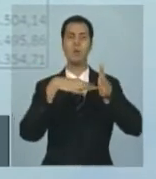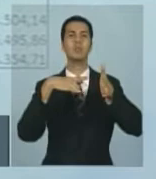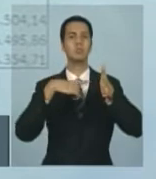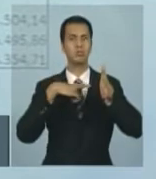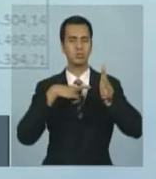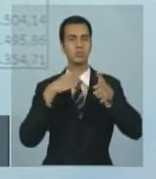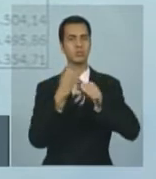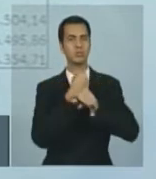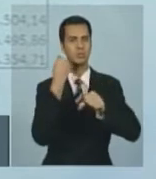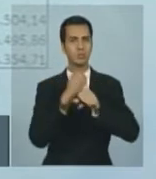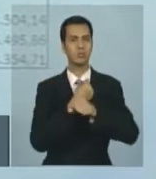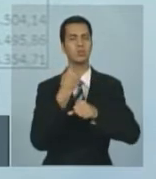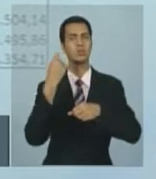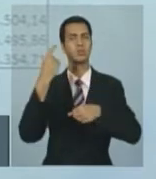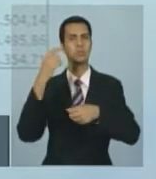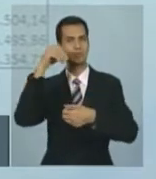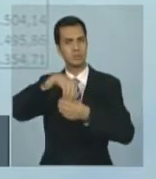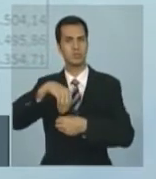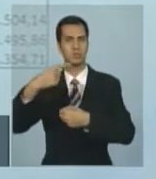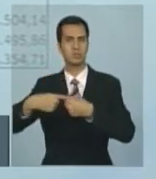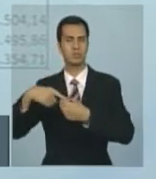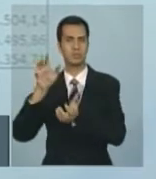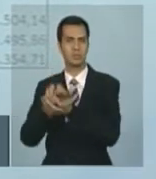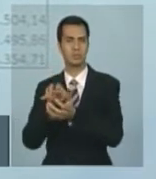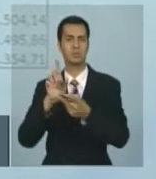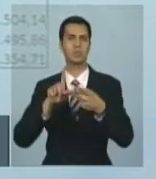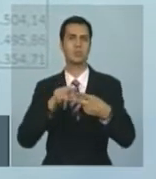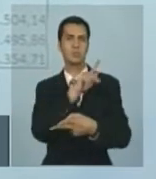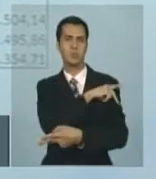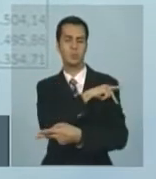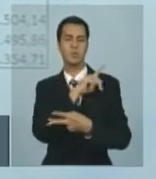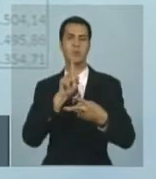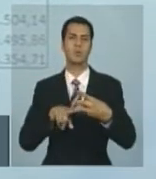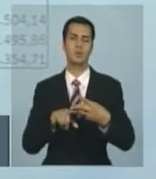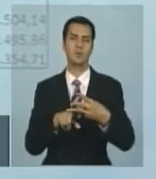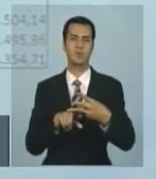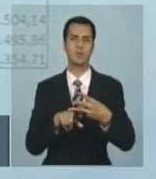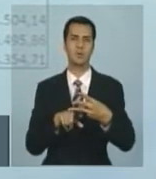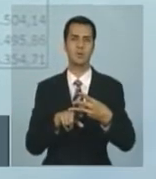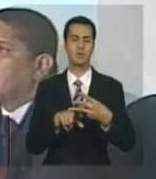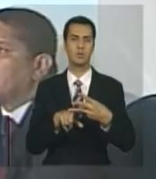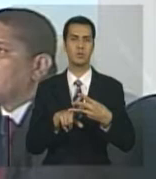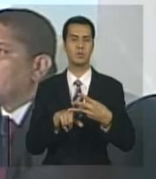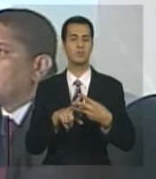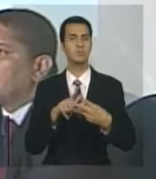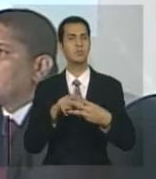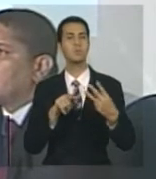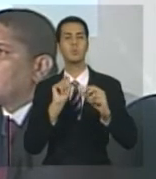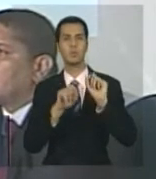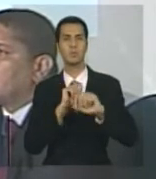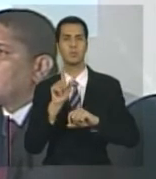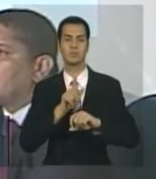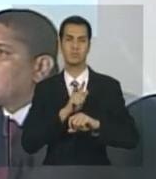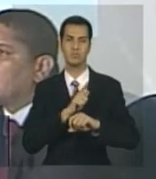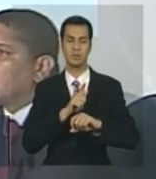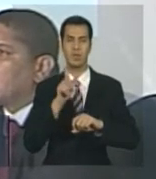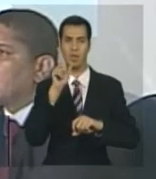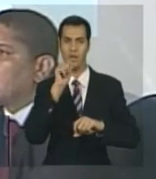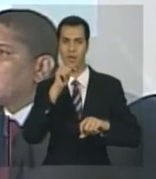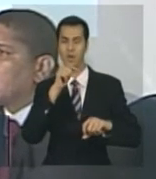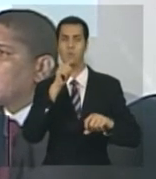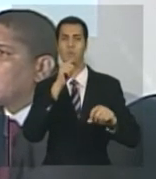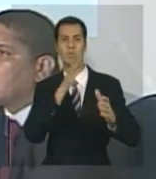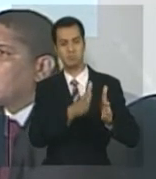Piauí, Ceará, Pernambuco, reclamando o estado de conservação de barragens que já foram